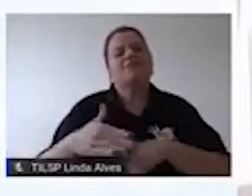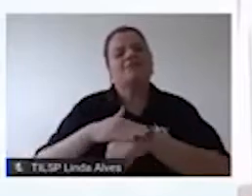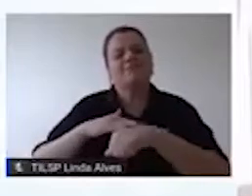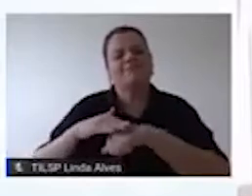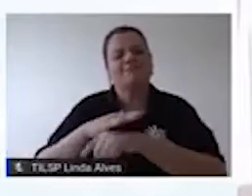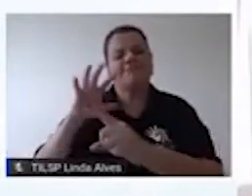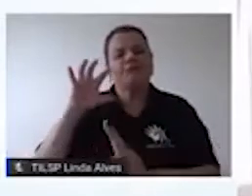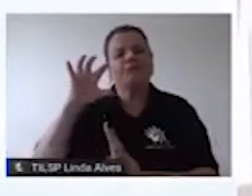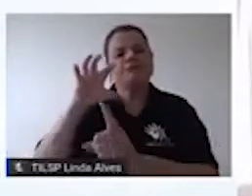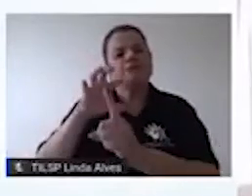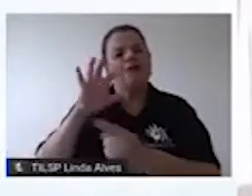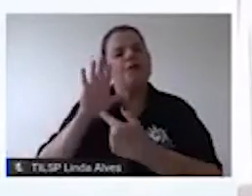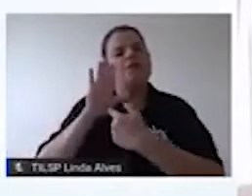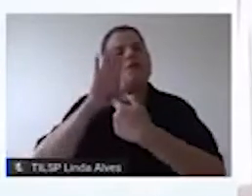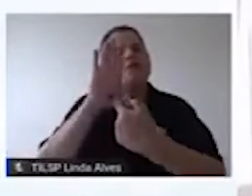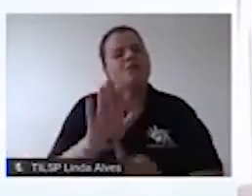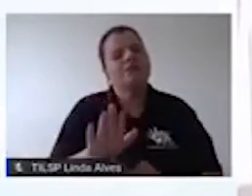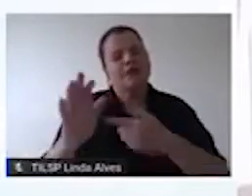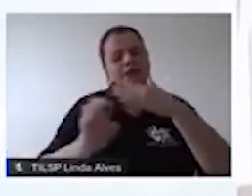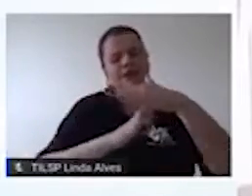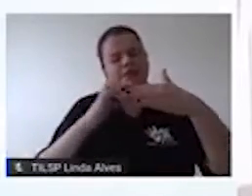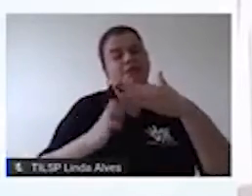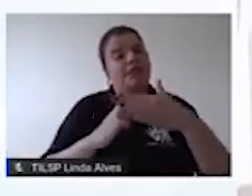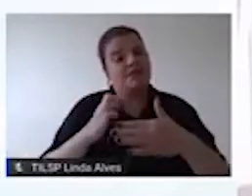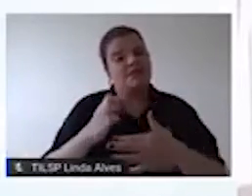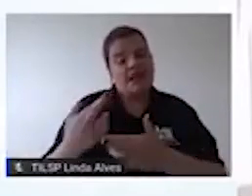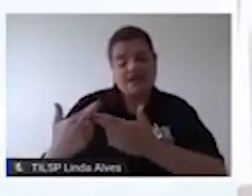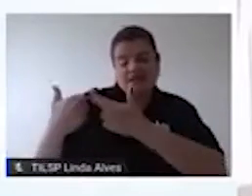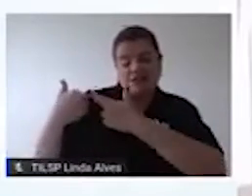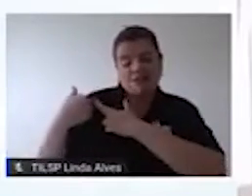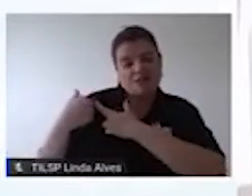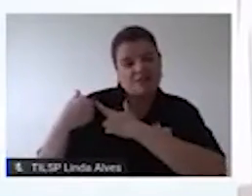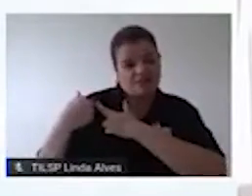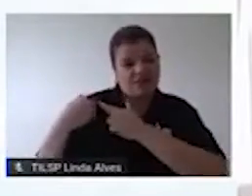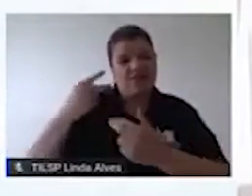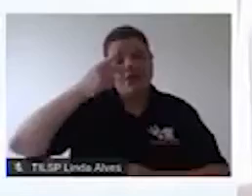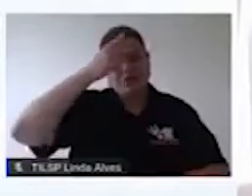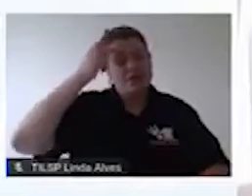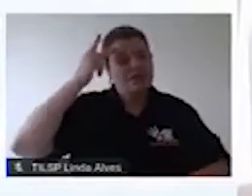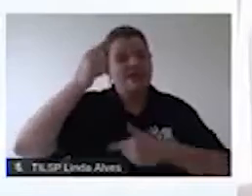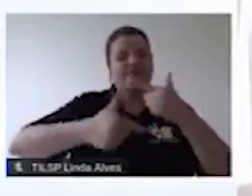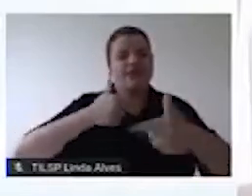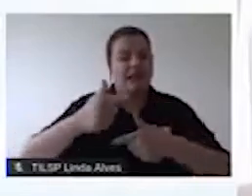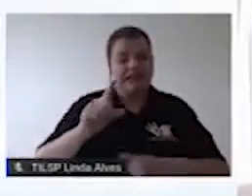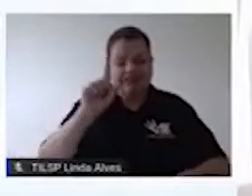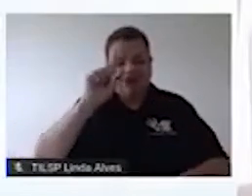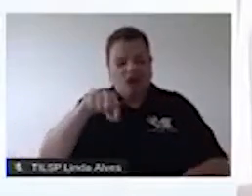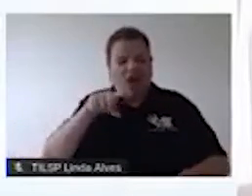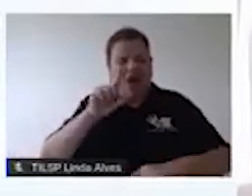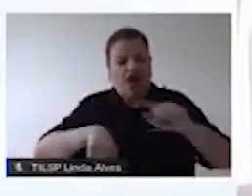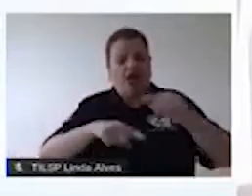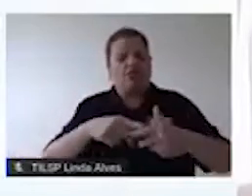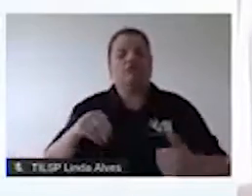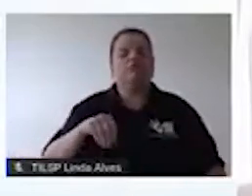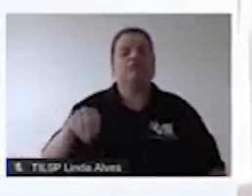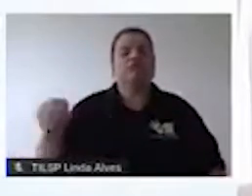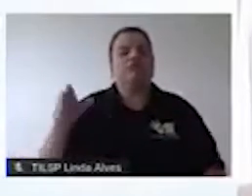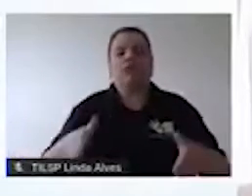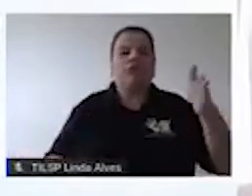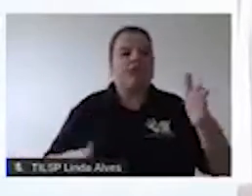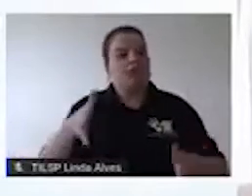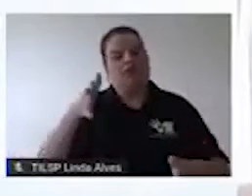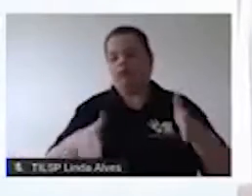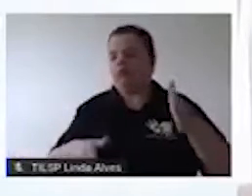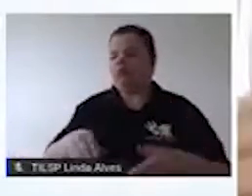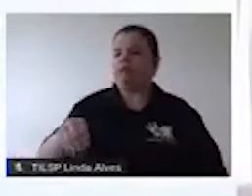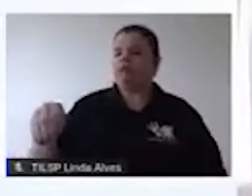e mostrar para a empresa que ela faz parte disso. Que o trabalhador ele não é um objeto que bate o cartão às 8 horas e